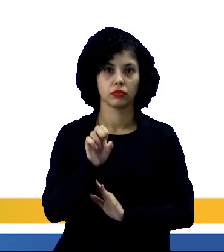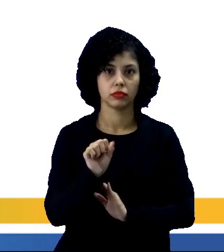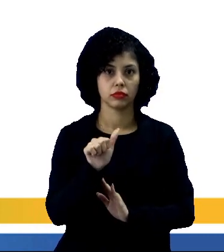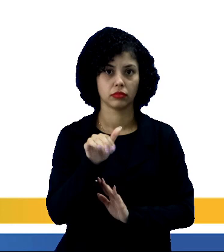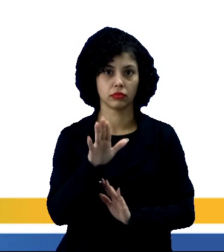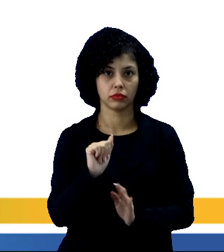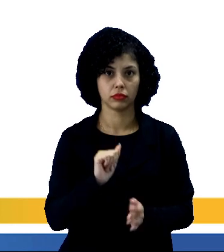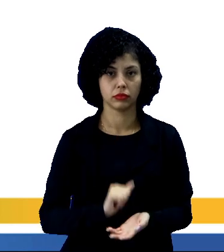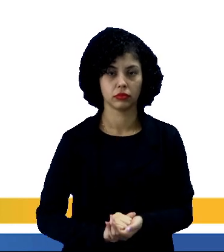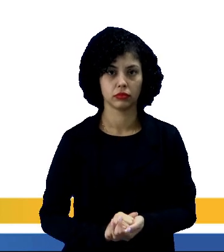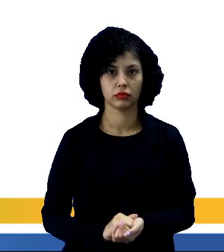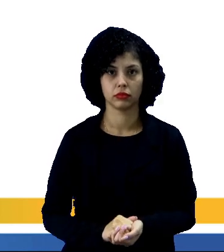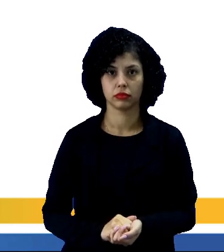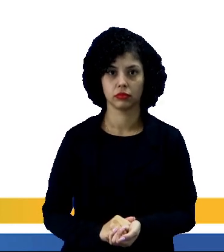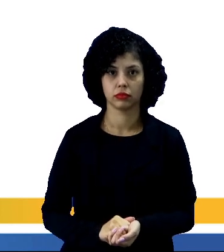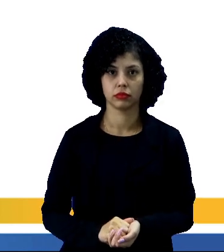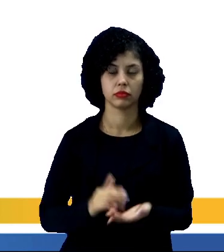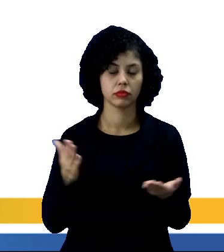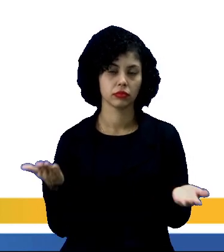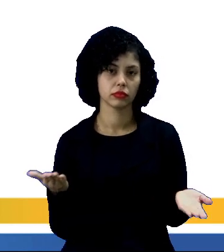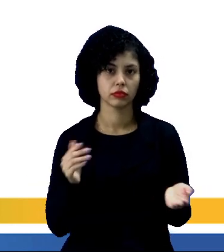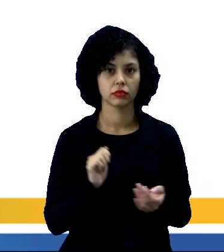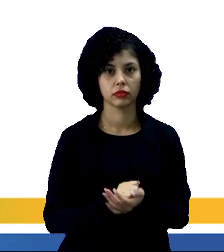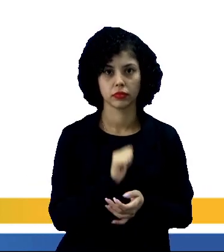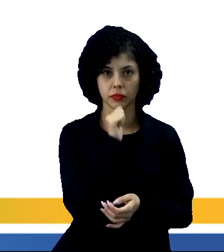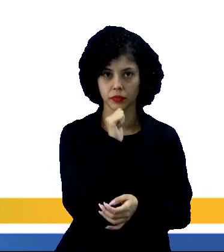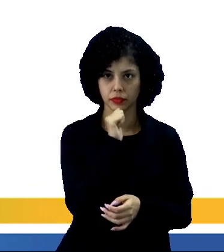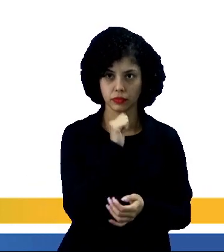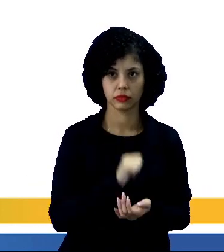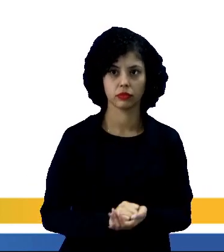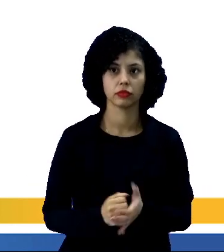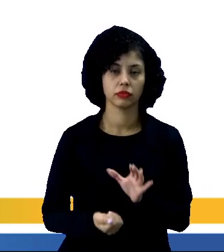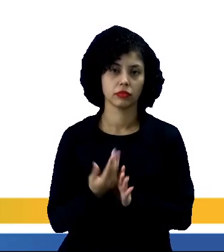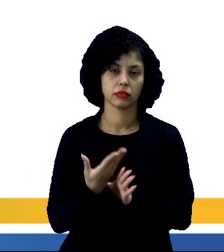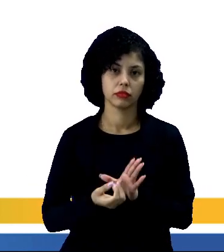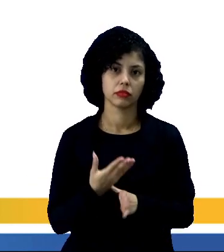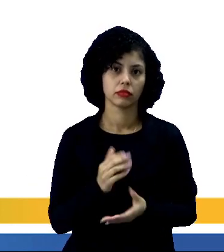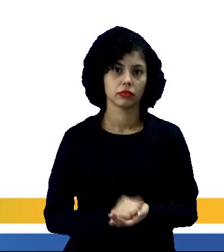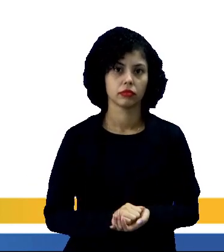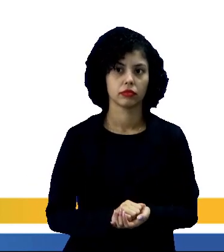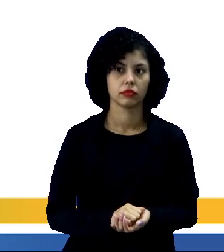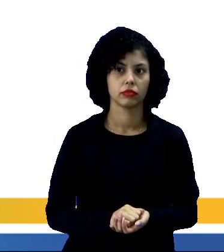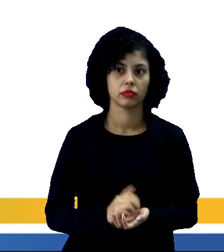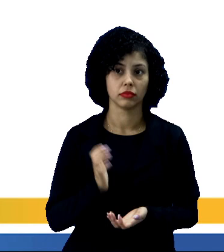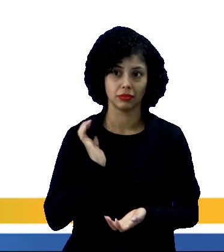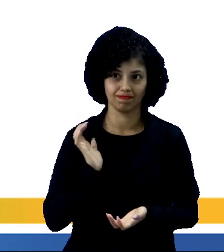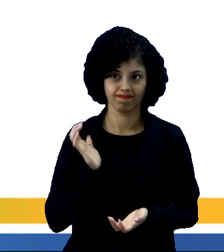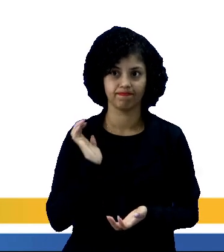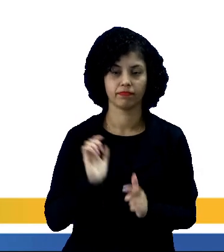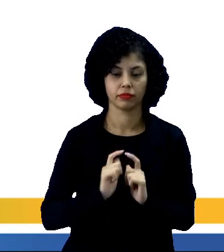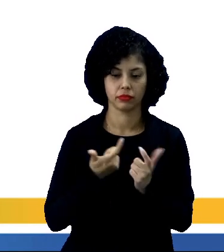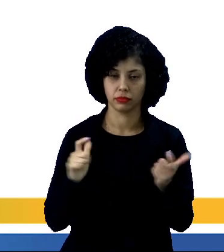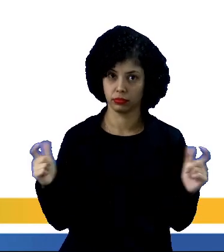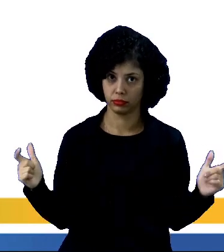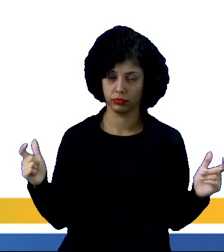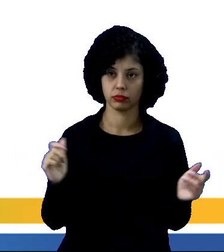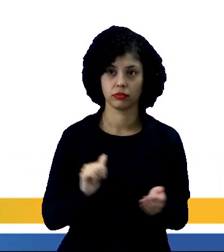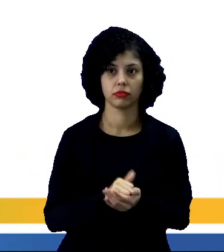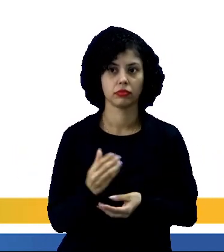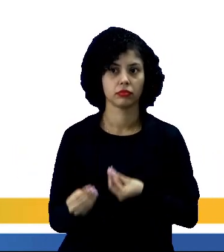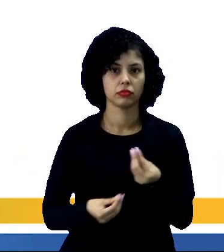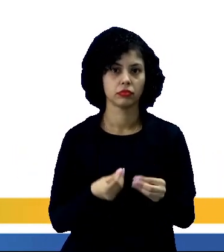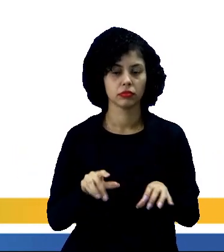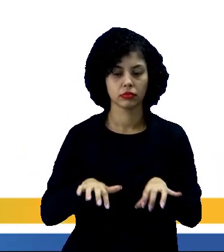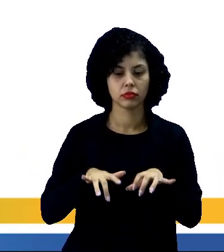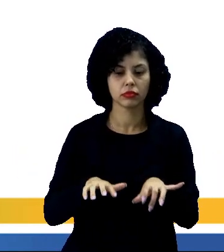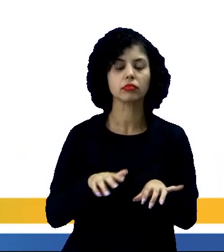ser produzidos em massa. Embora o equipamento, né, para reproduzir fosse demasiado caro, porque era grande e era como se